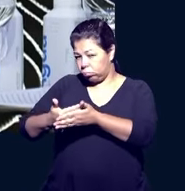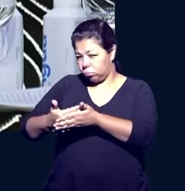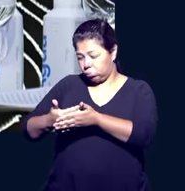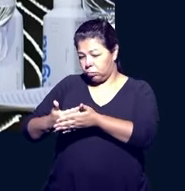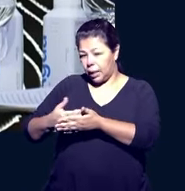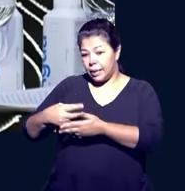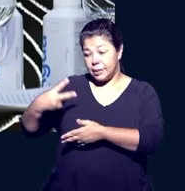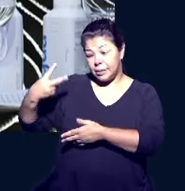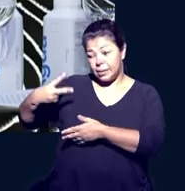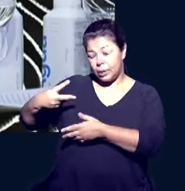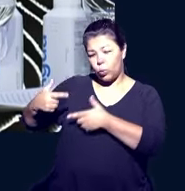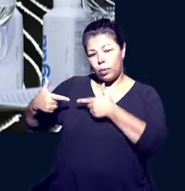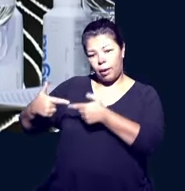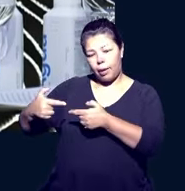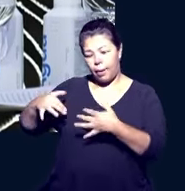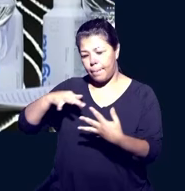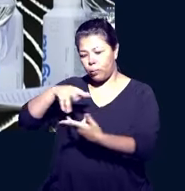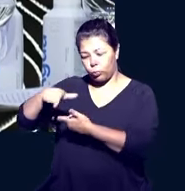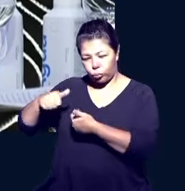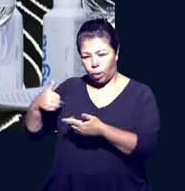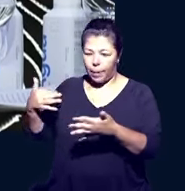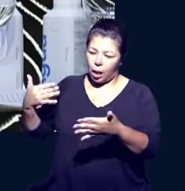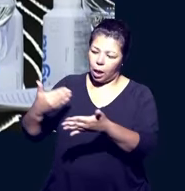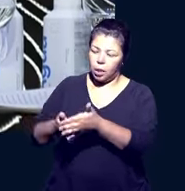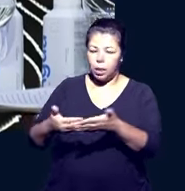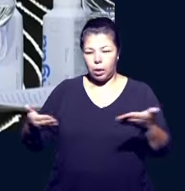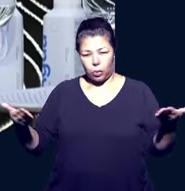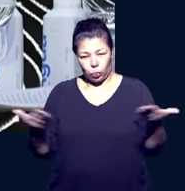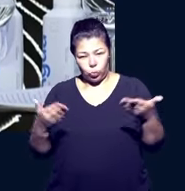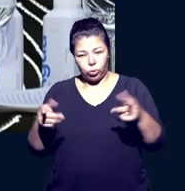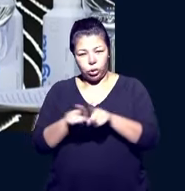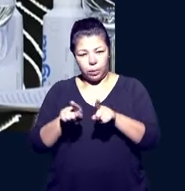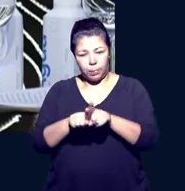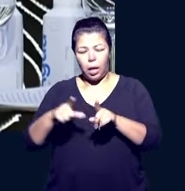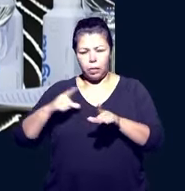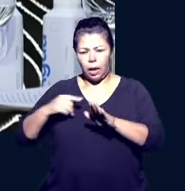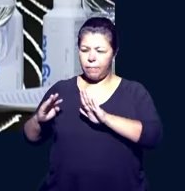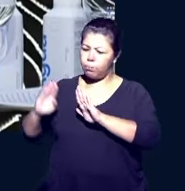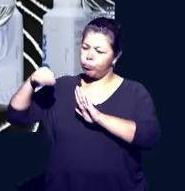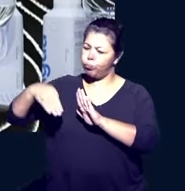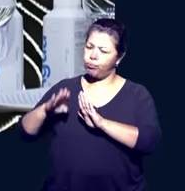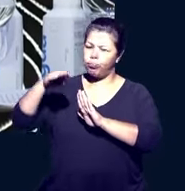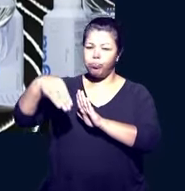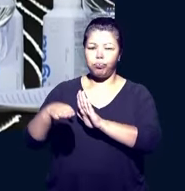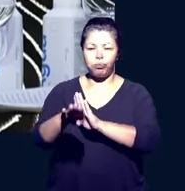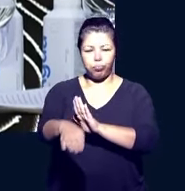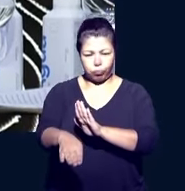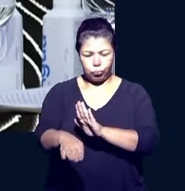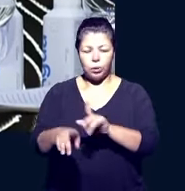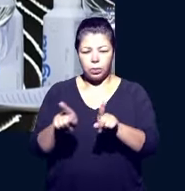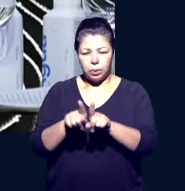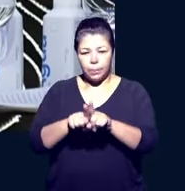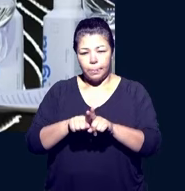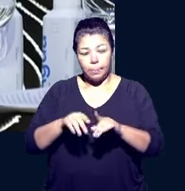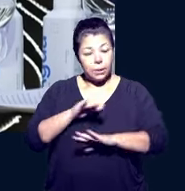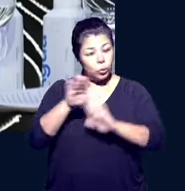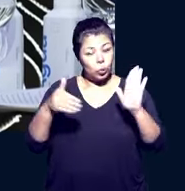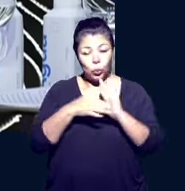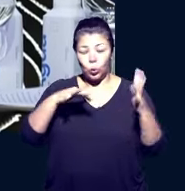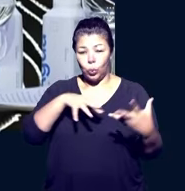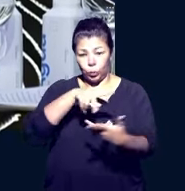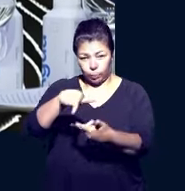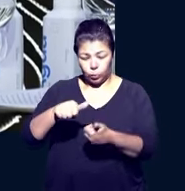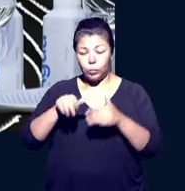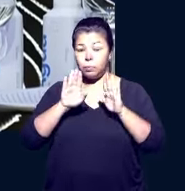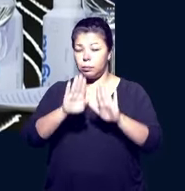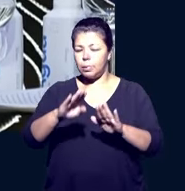segunda guerra mundial o judiciário viveu um processo histórico de ascensão institucional em todo o mundo e no caso